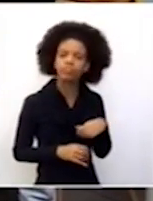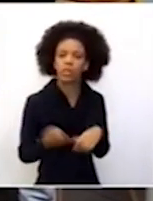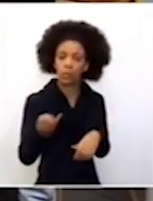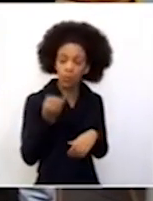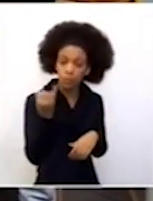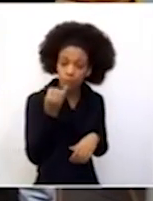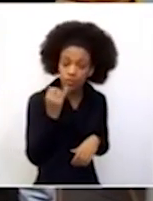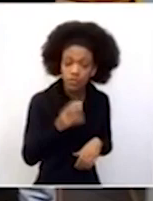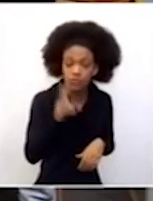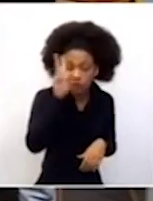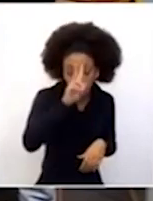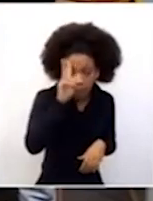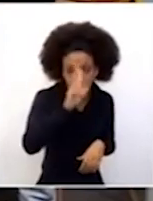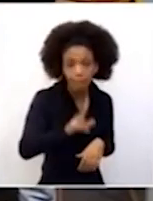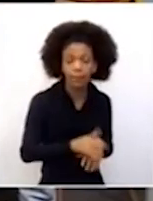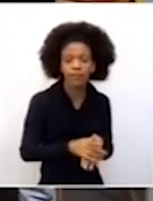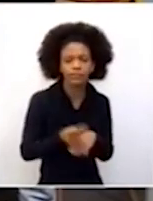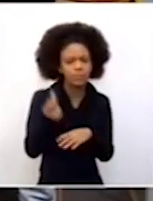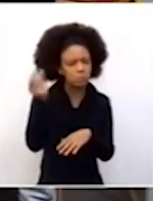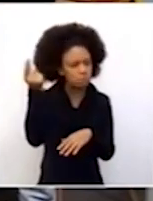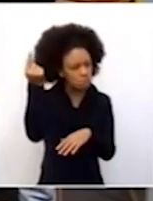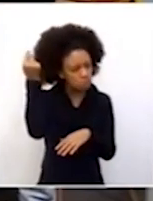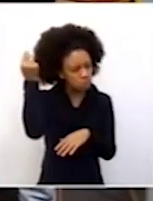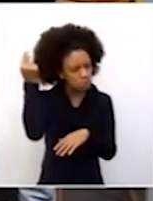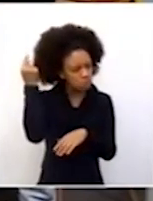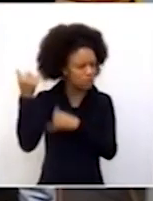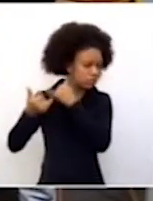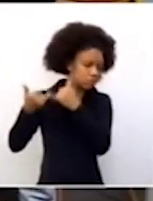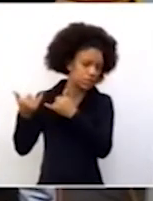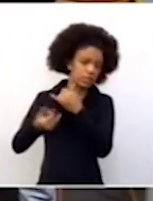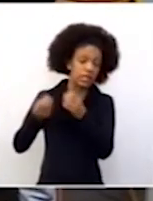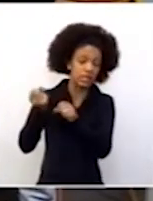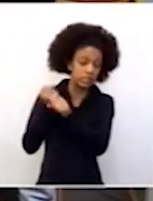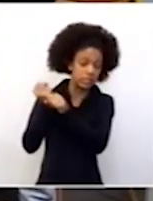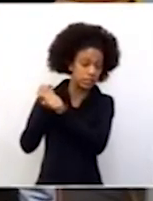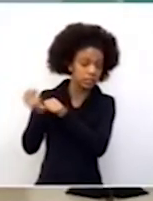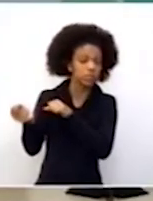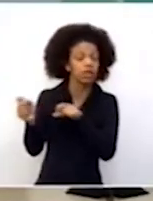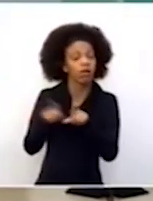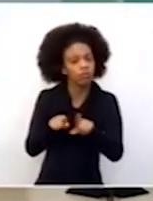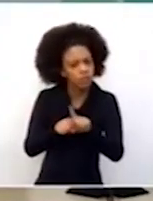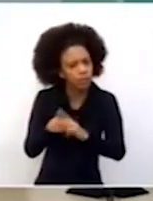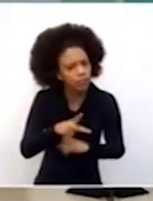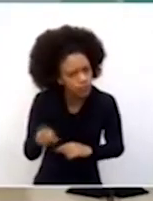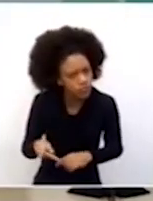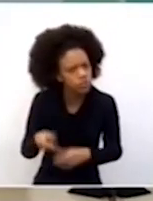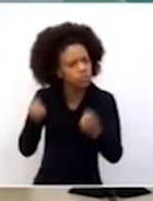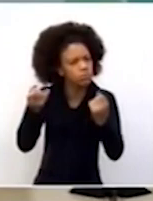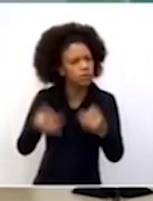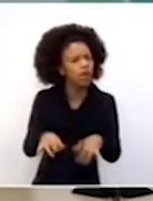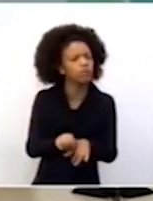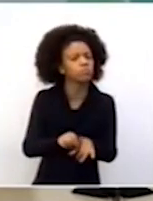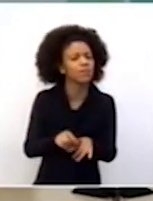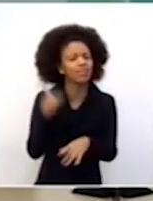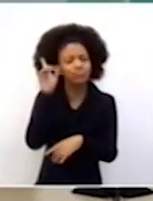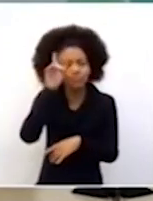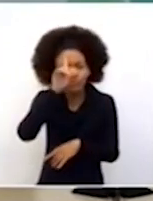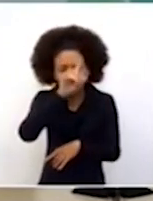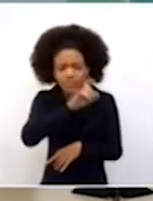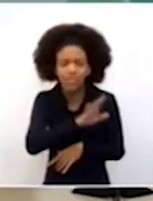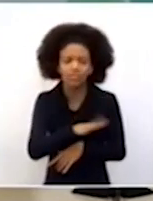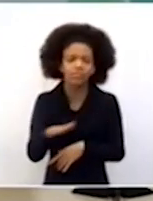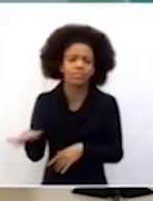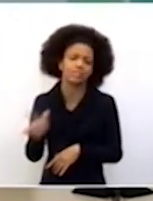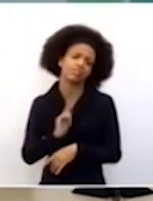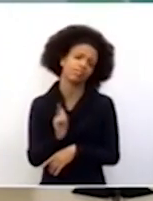desse resgate histórico e dessas brincadeiras, né? Também muitos professores relataram aqui da dificuldade que as